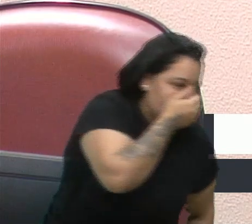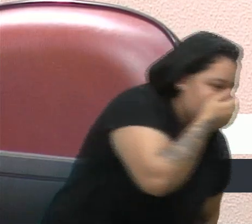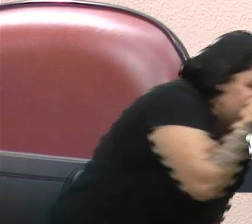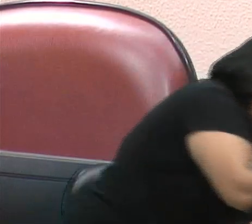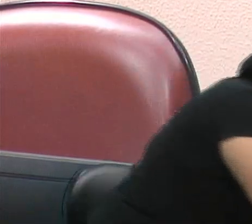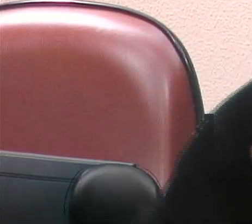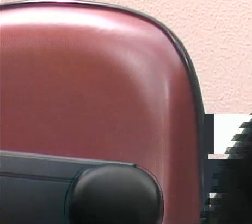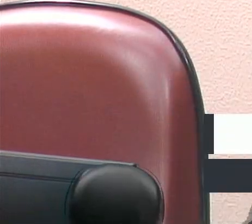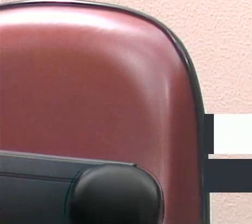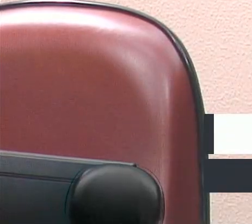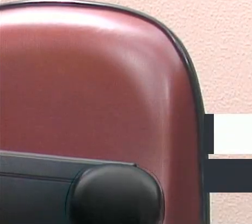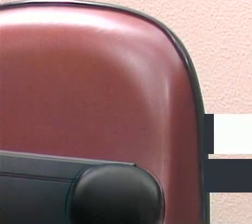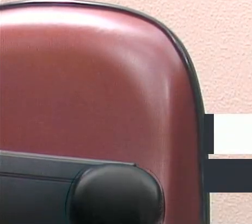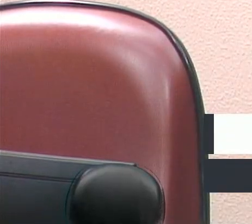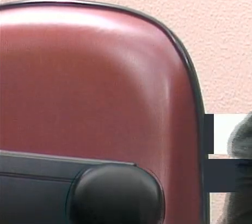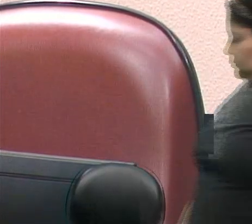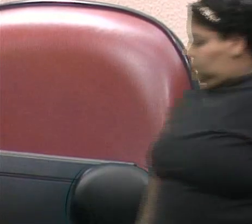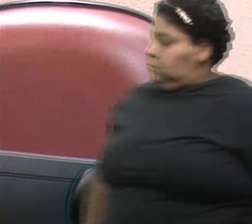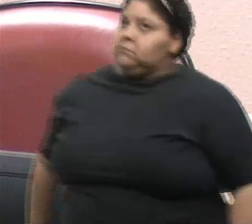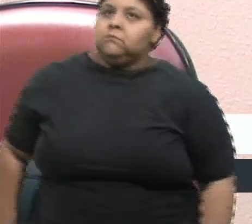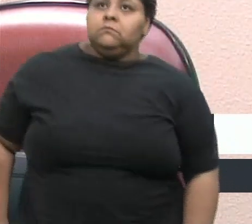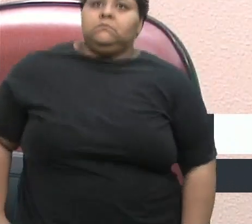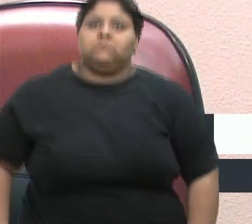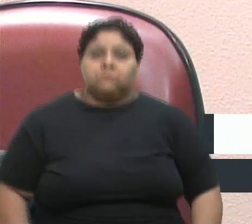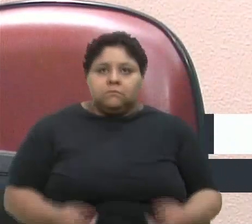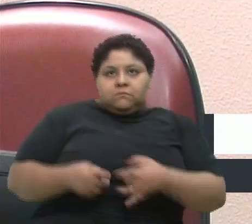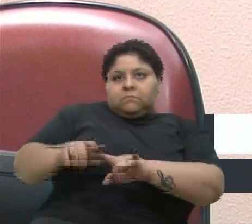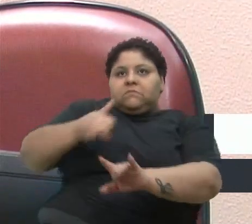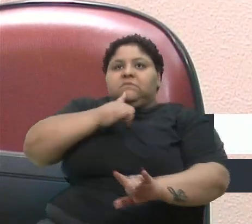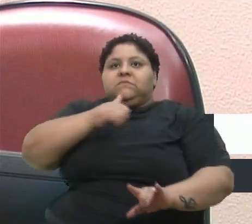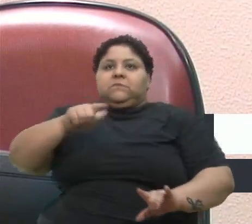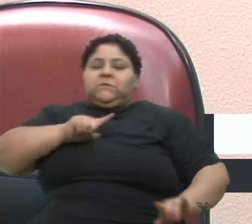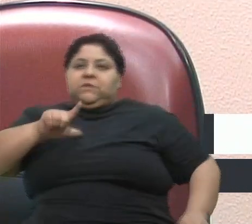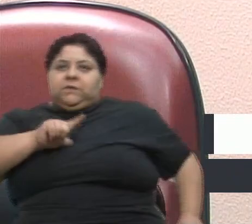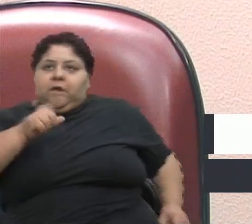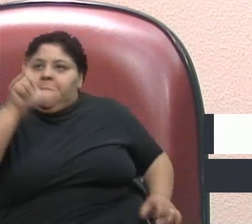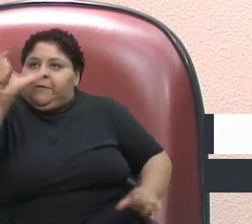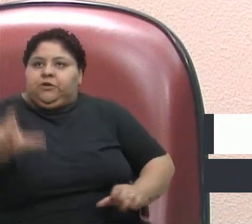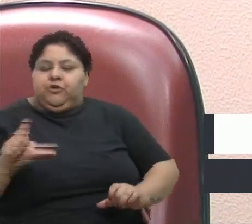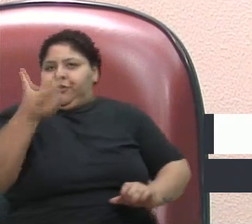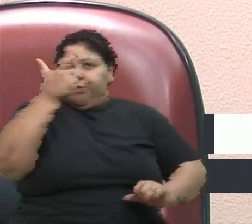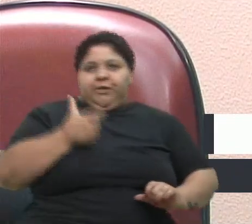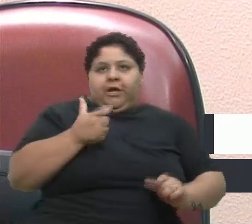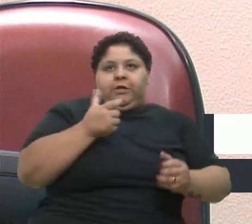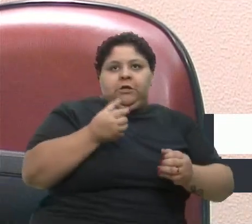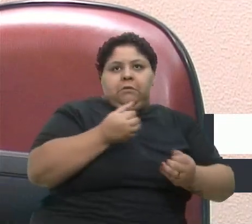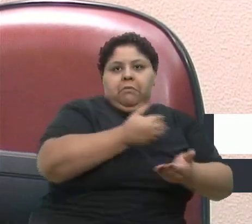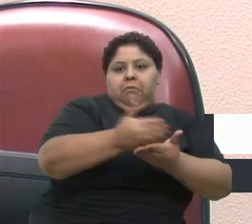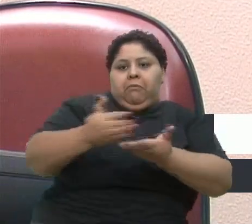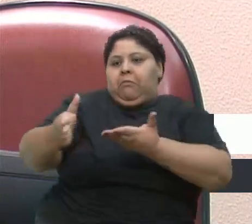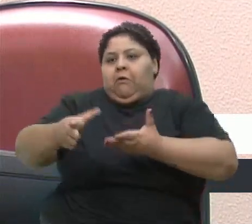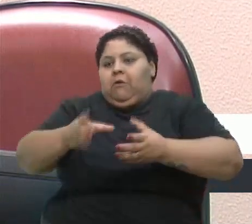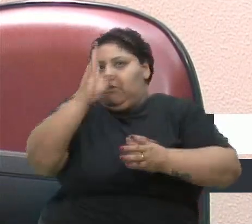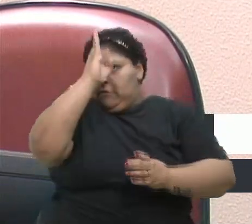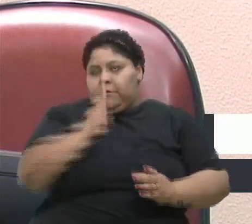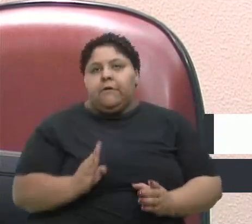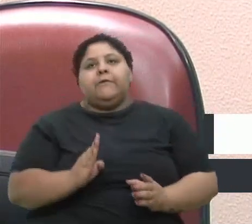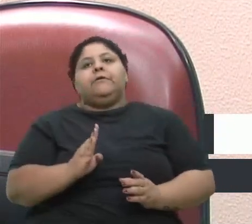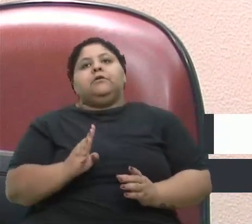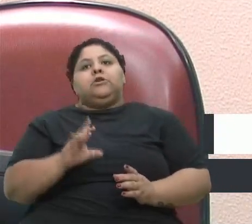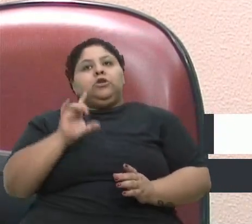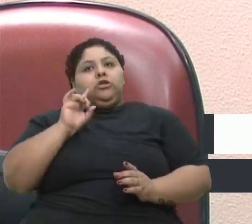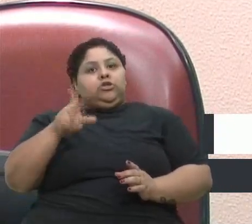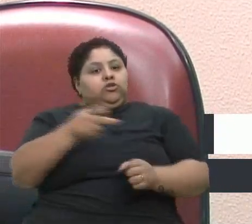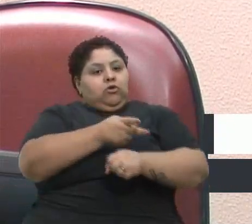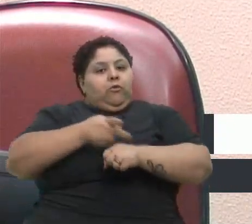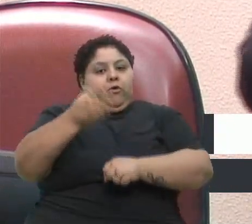tem vadio aí que acha que vai ganhar as coisas de graça. Infelizmente. Olha, tem bastante. Se quiserem, só procure meu gabinete que